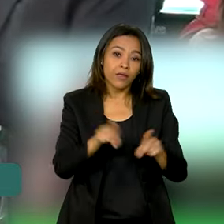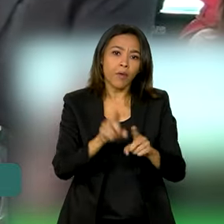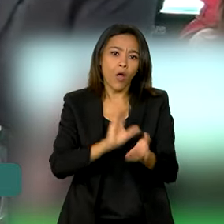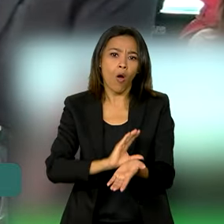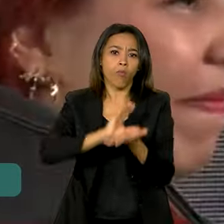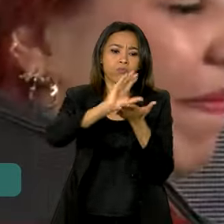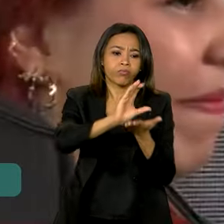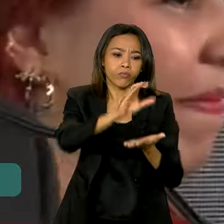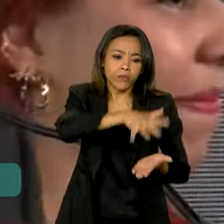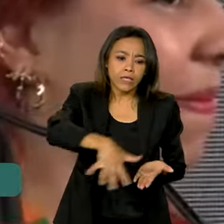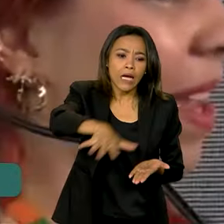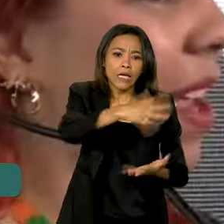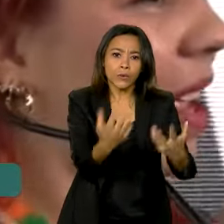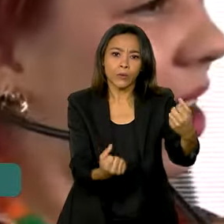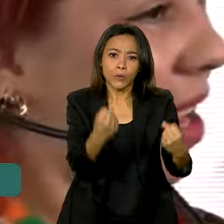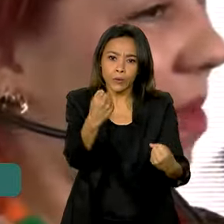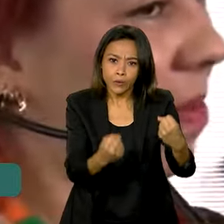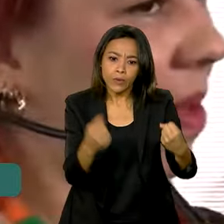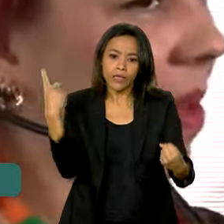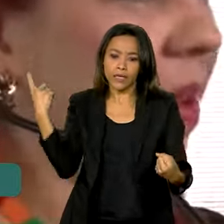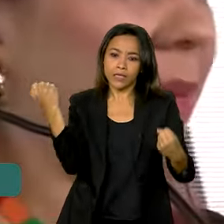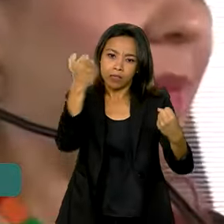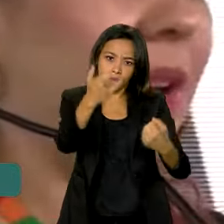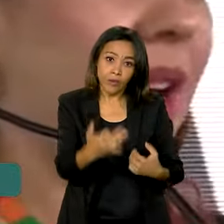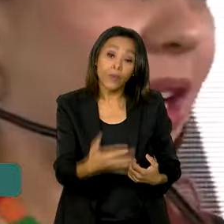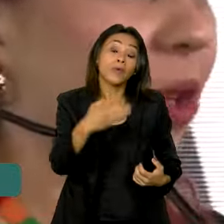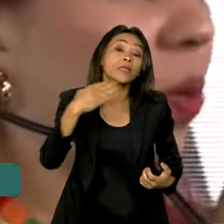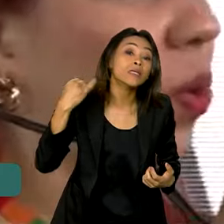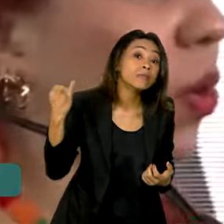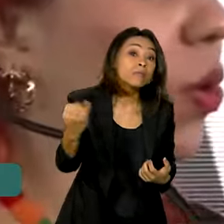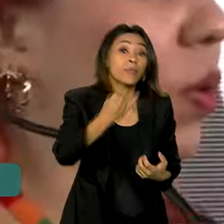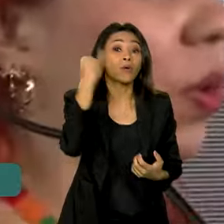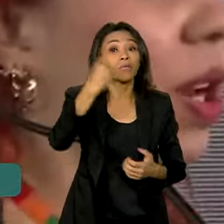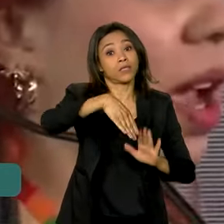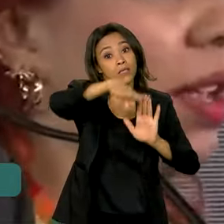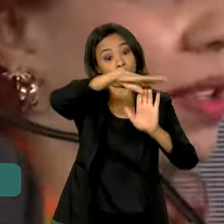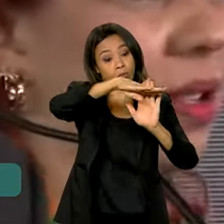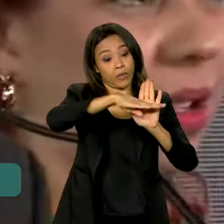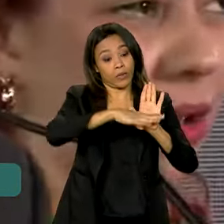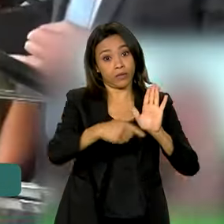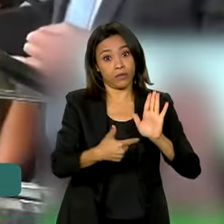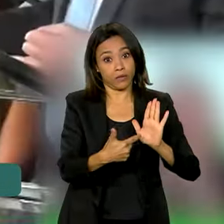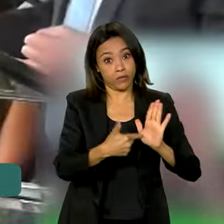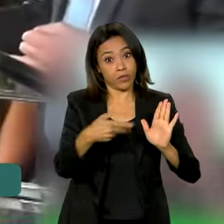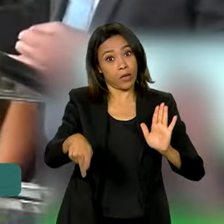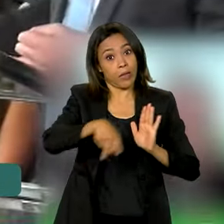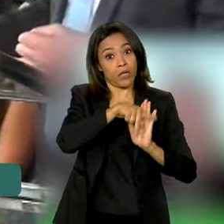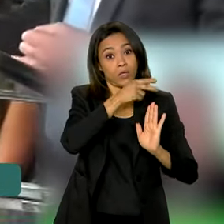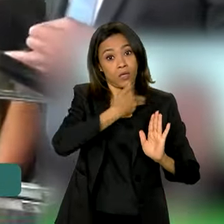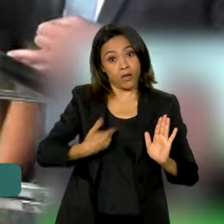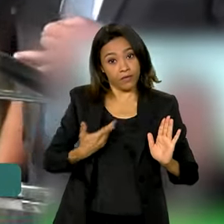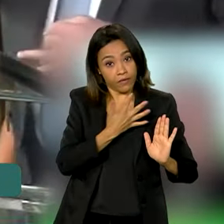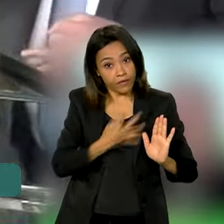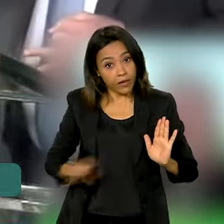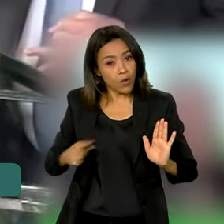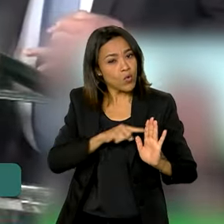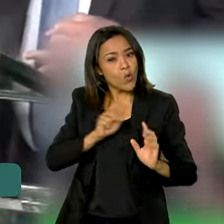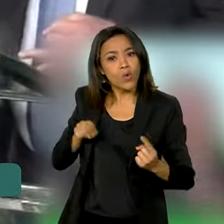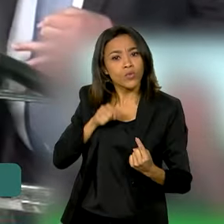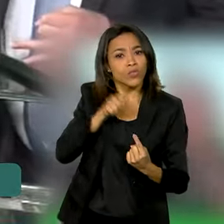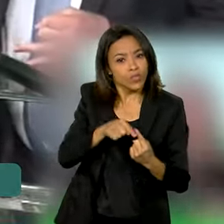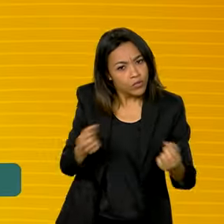de Horizonte. Geraldo Alckmin destacou a importância do programa Mover do governo federal para viabilizar